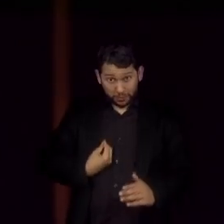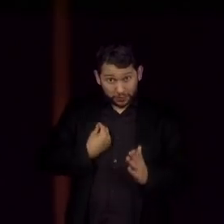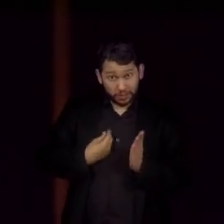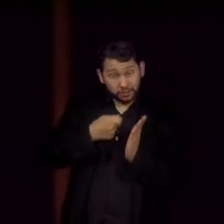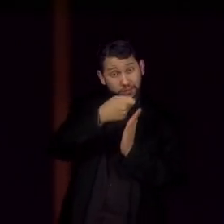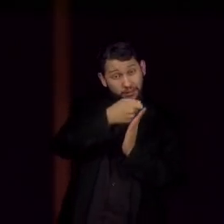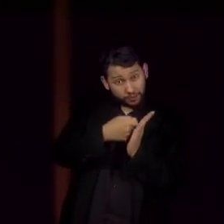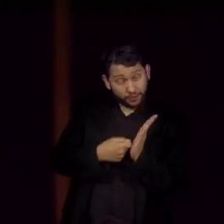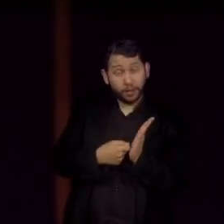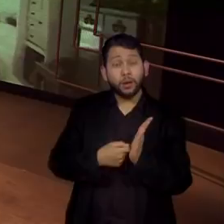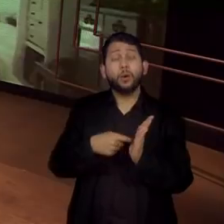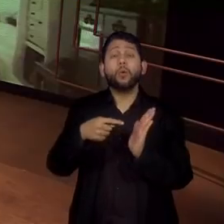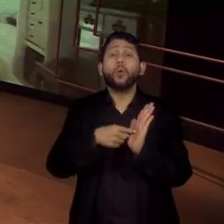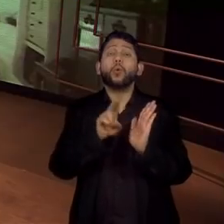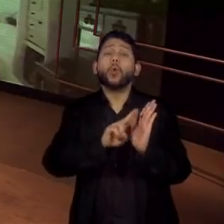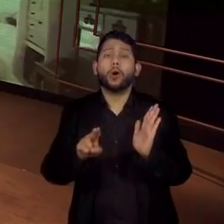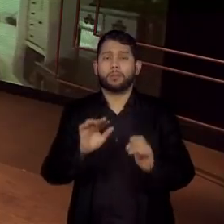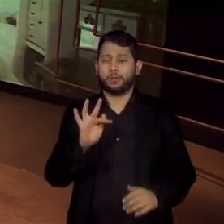provocou em você?